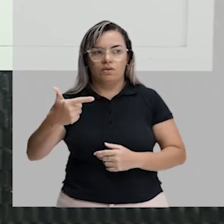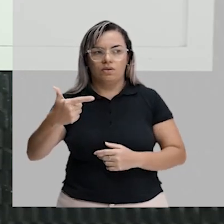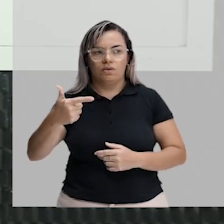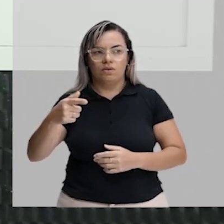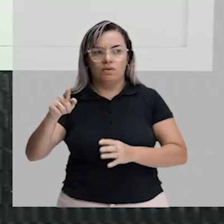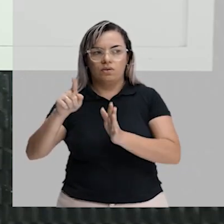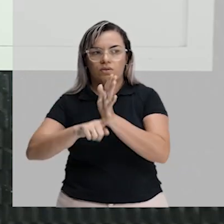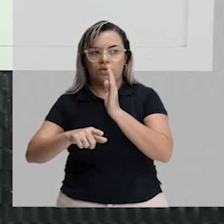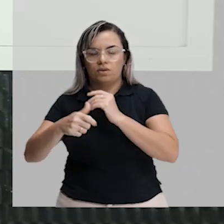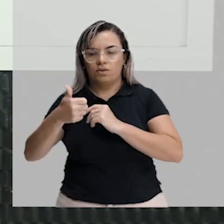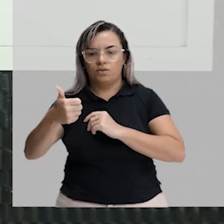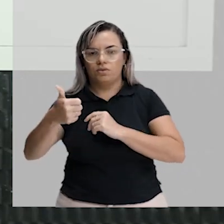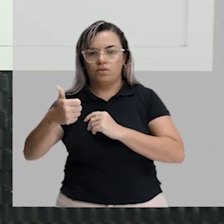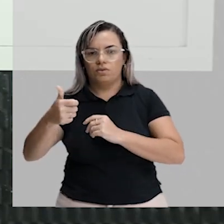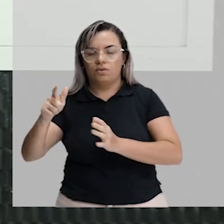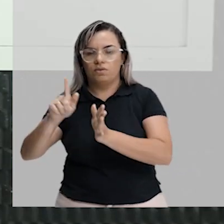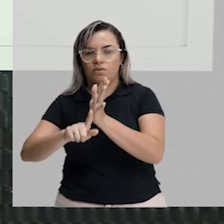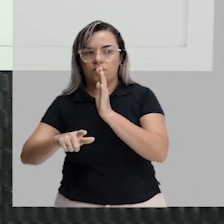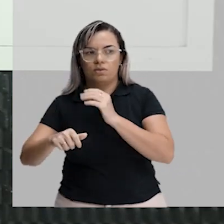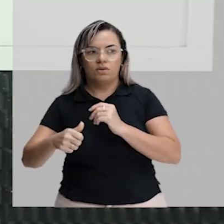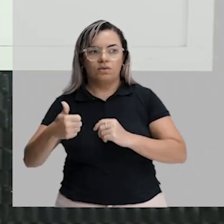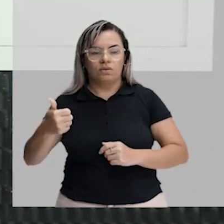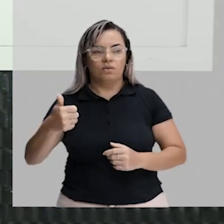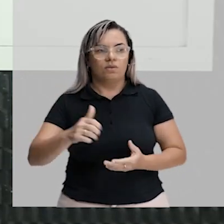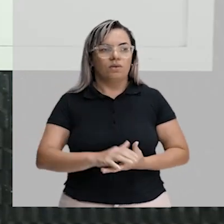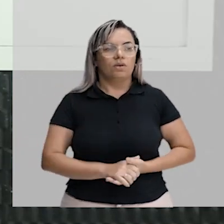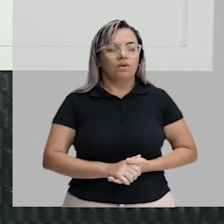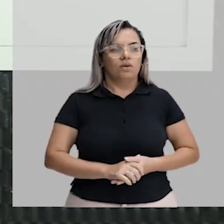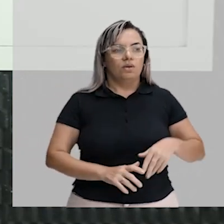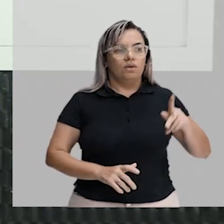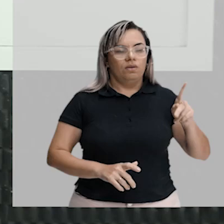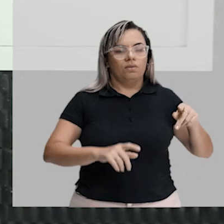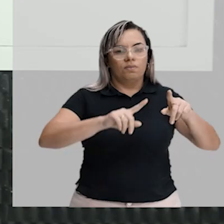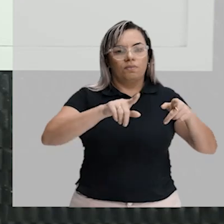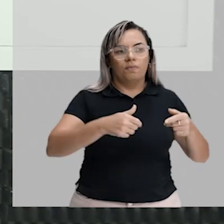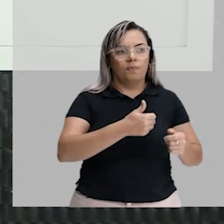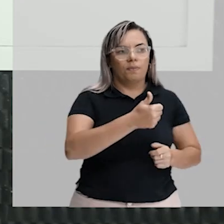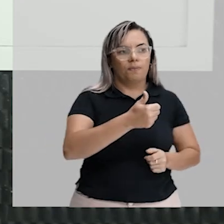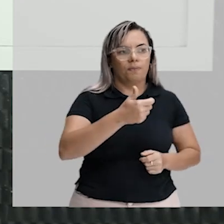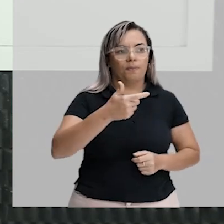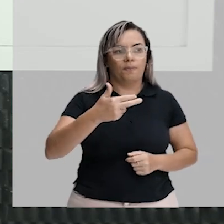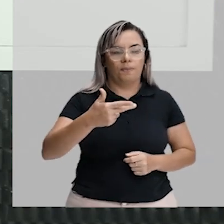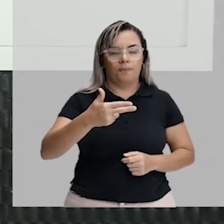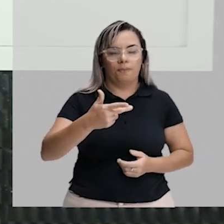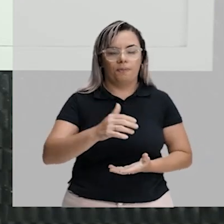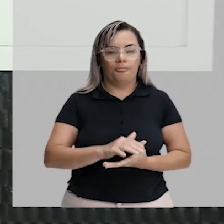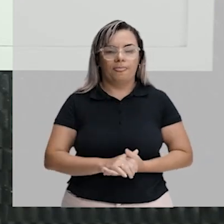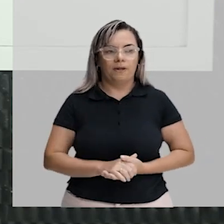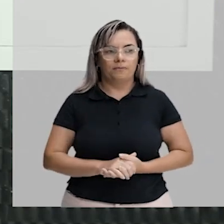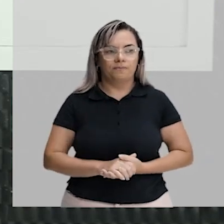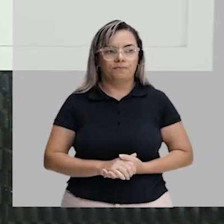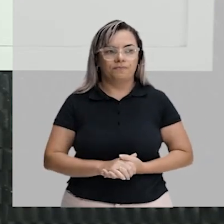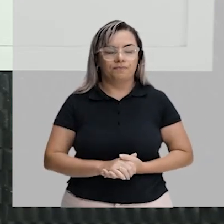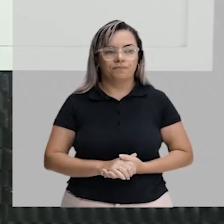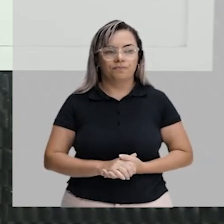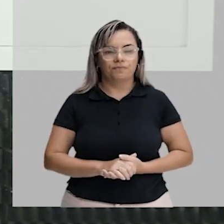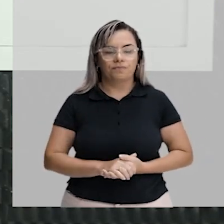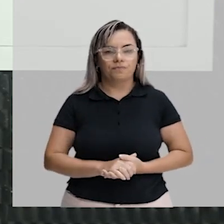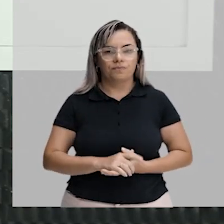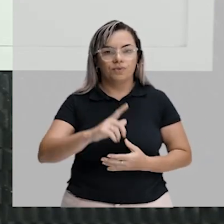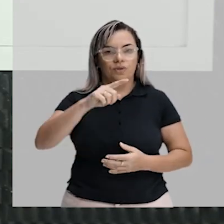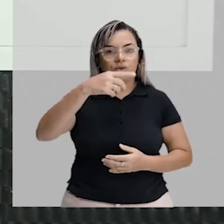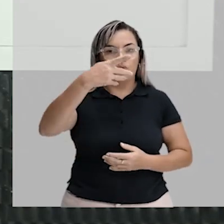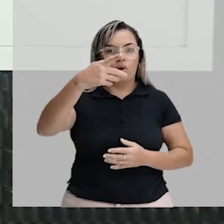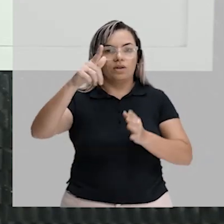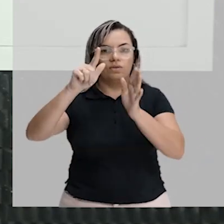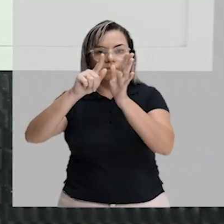1, menos 1. Então, turma, você vai ter P1 igual, olha, 4 menos 2